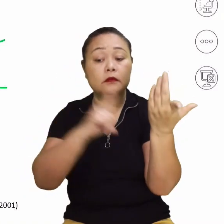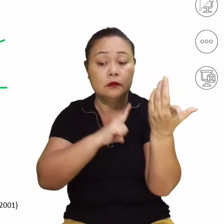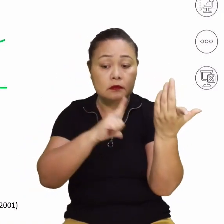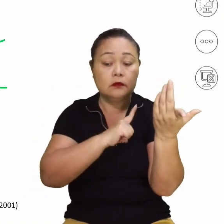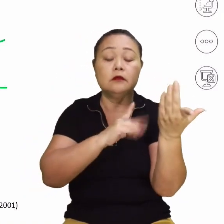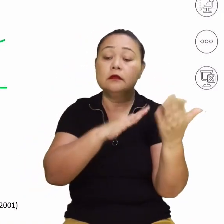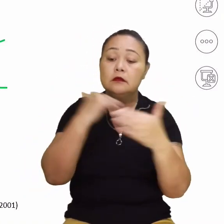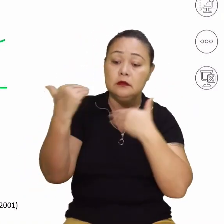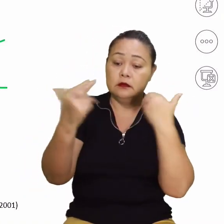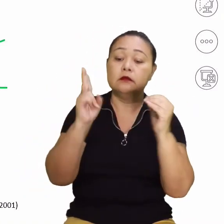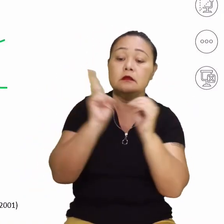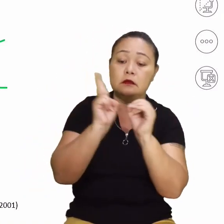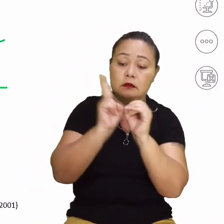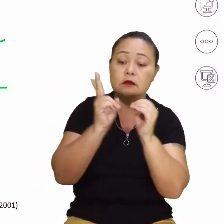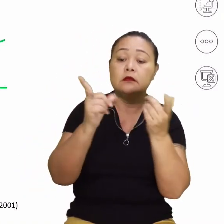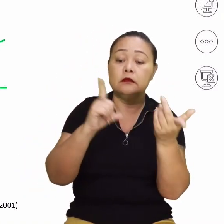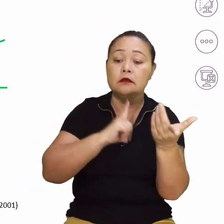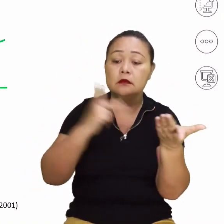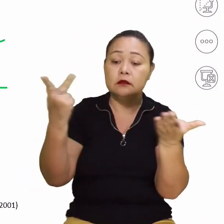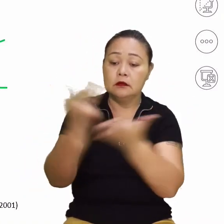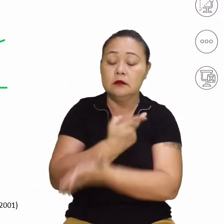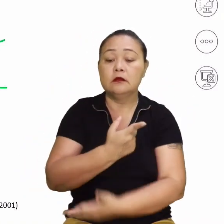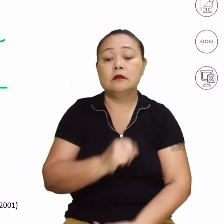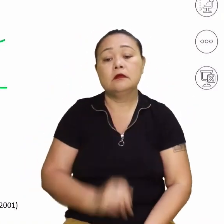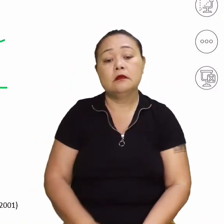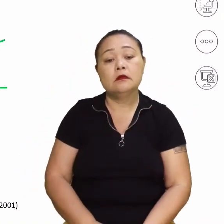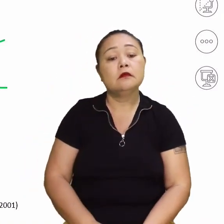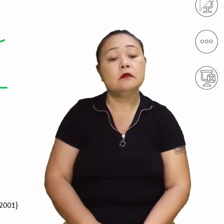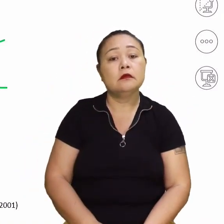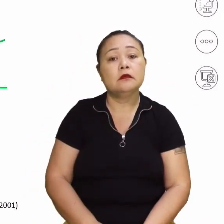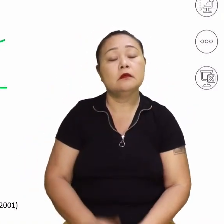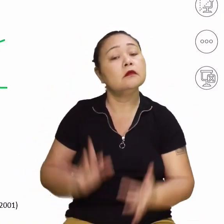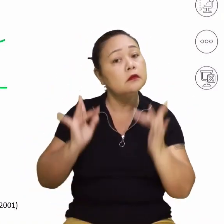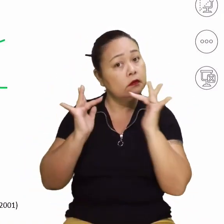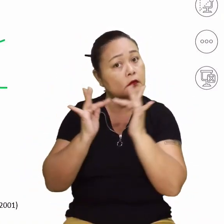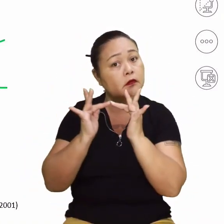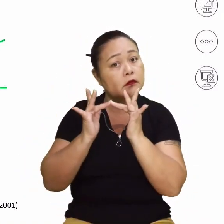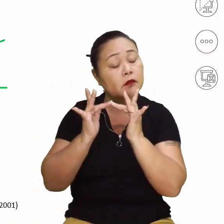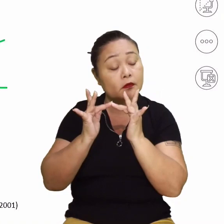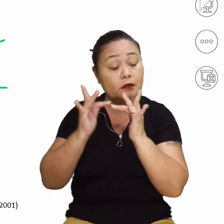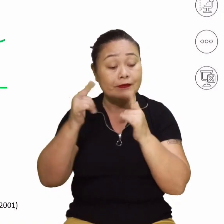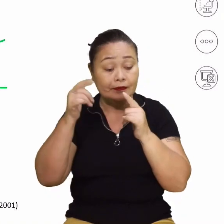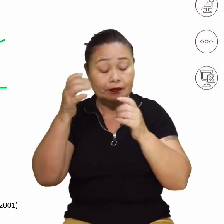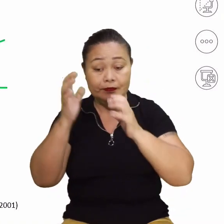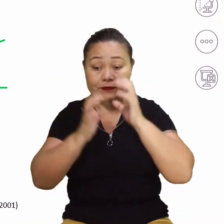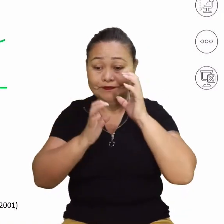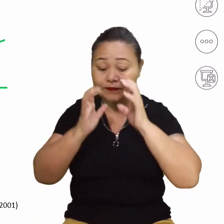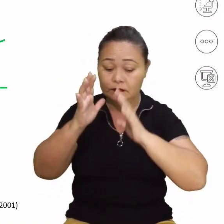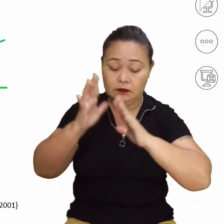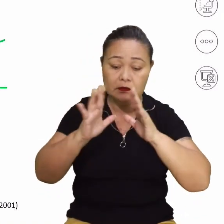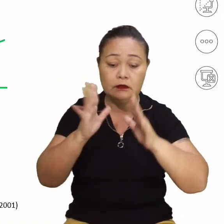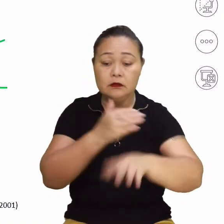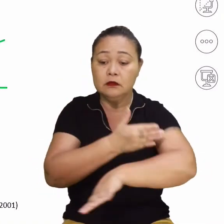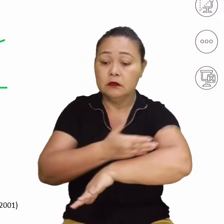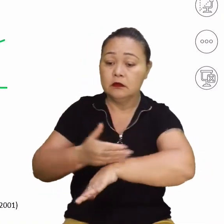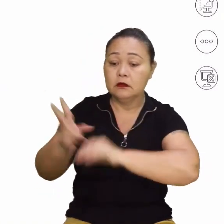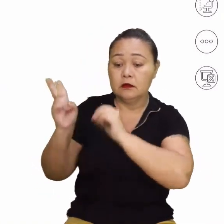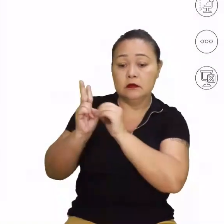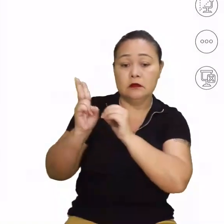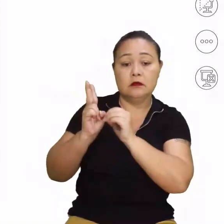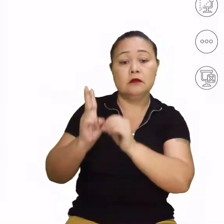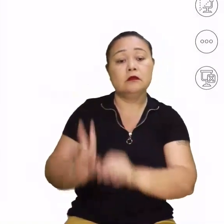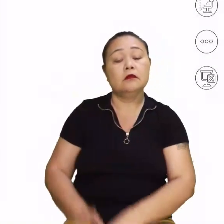contato aí o meio que um pouco mais conflituoso entre brancos e